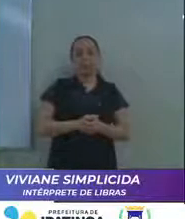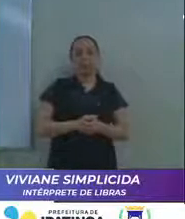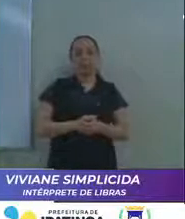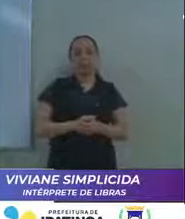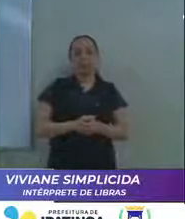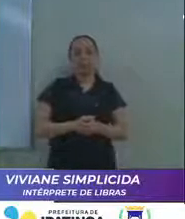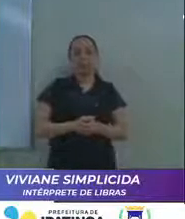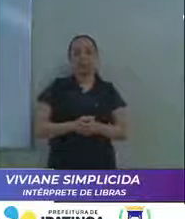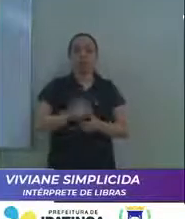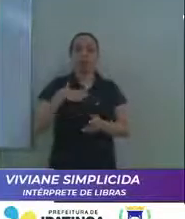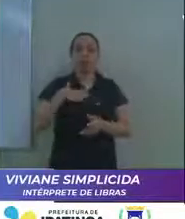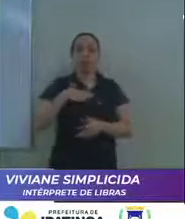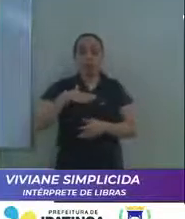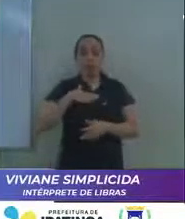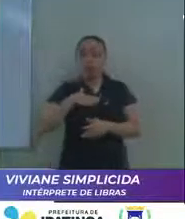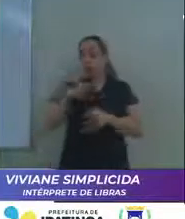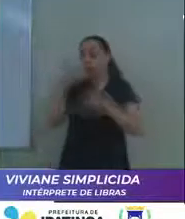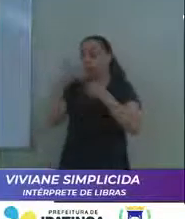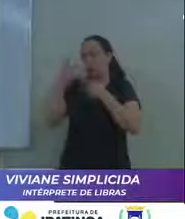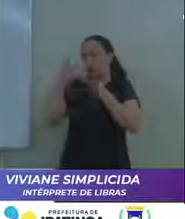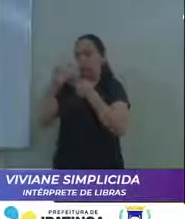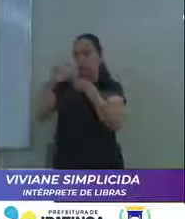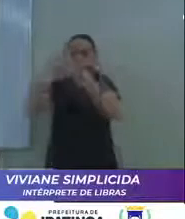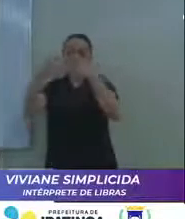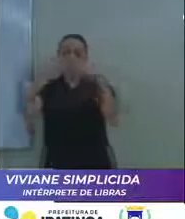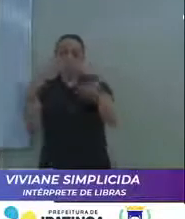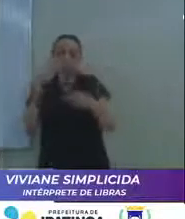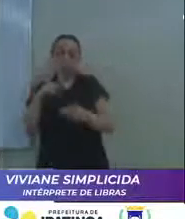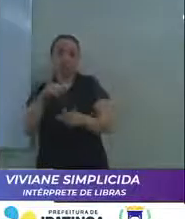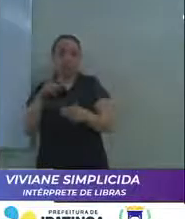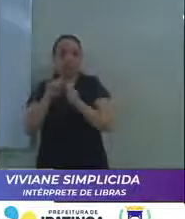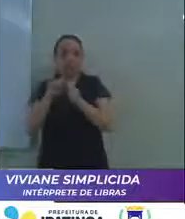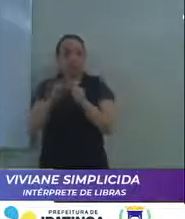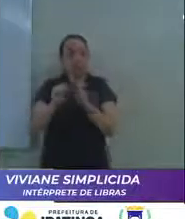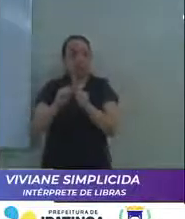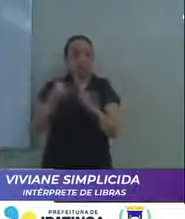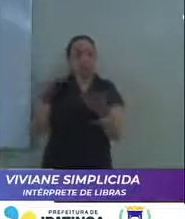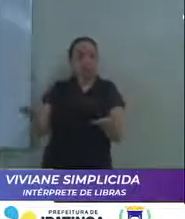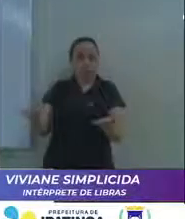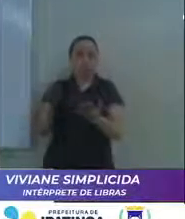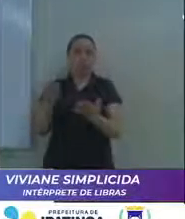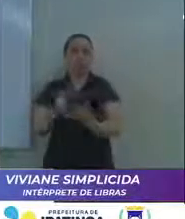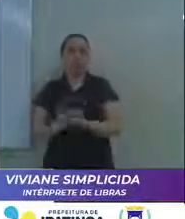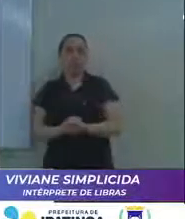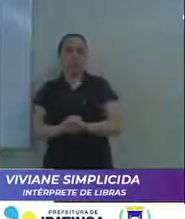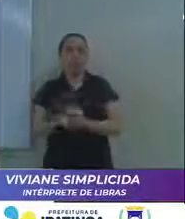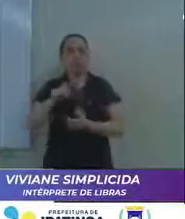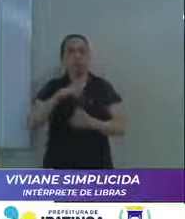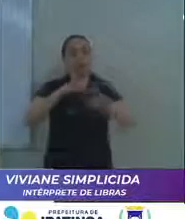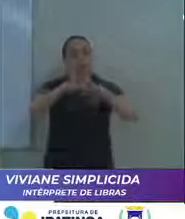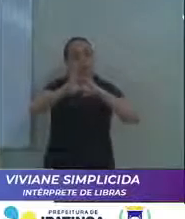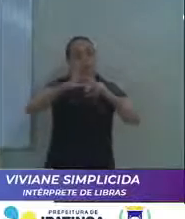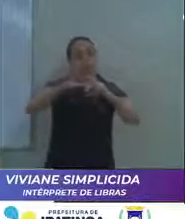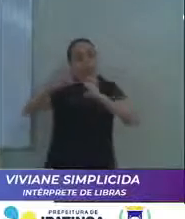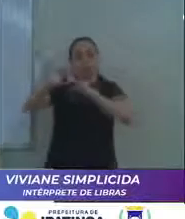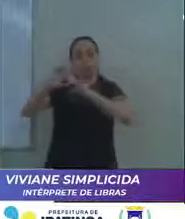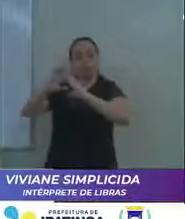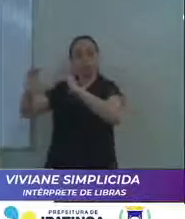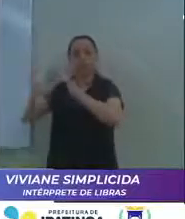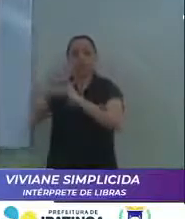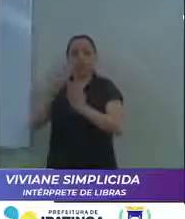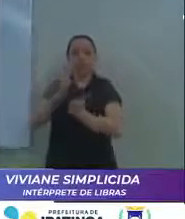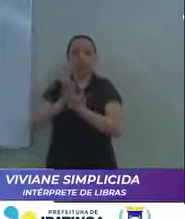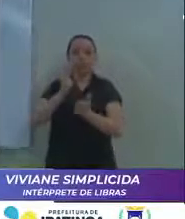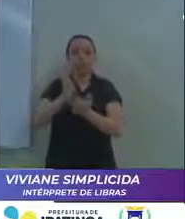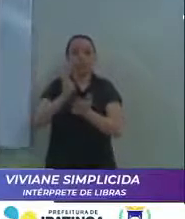falar o que, que eu gosto de fazer. Então, a gente tem a comunicação, né? A gente precisa da voz como